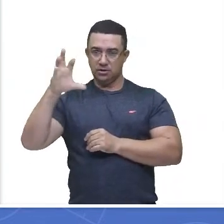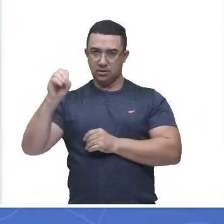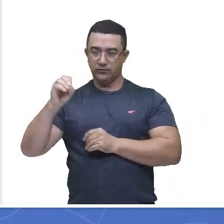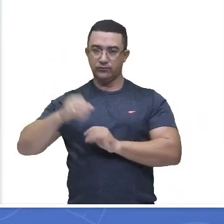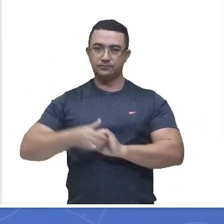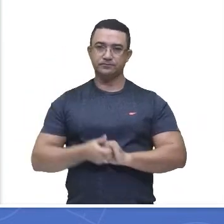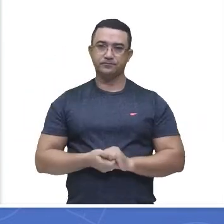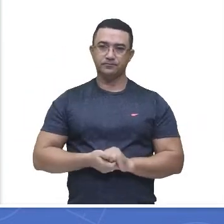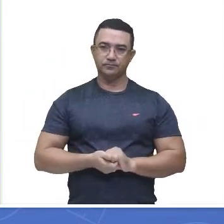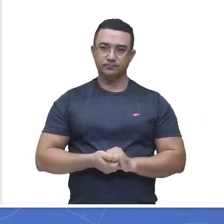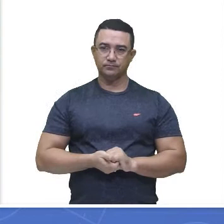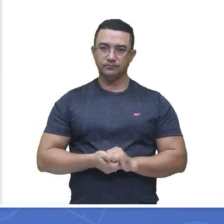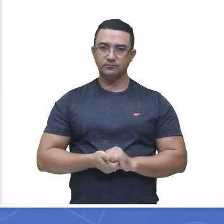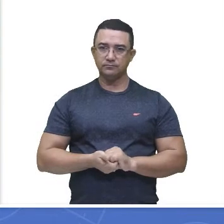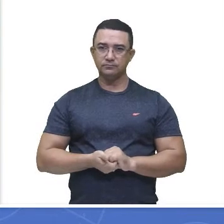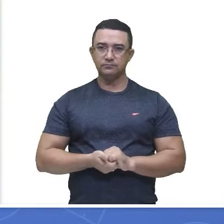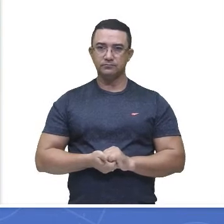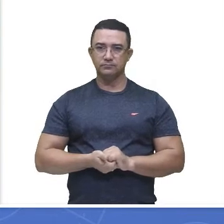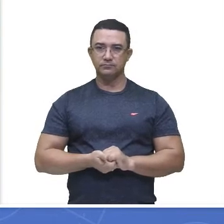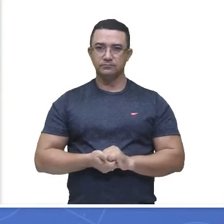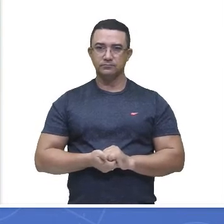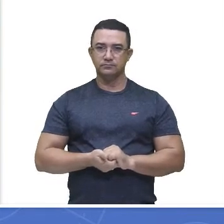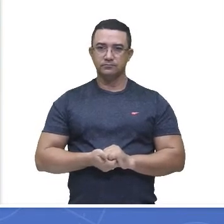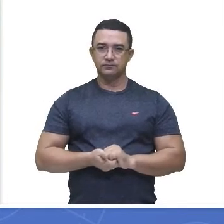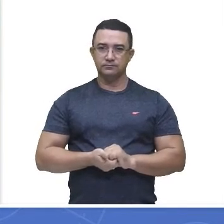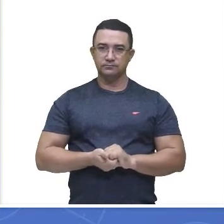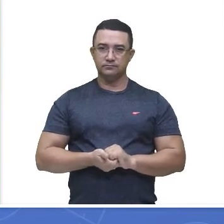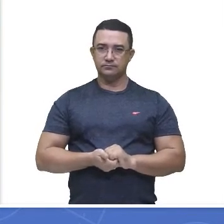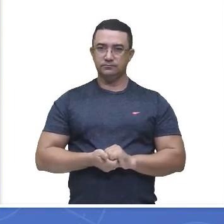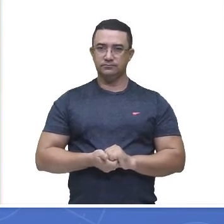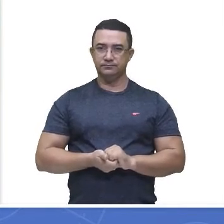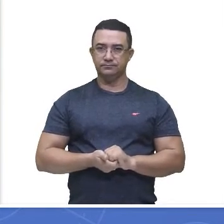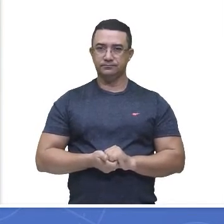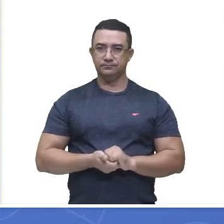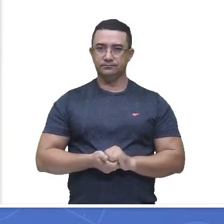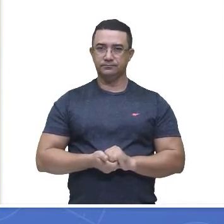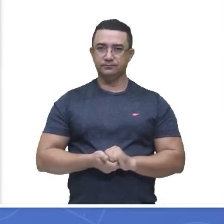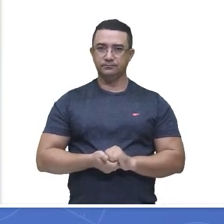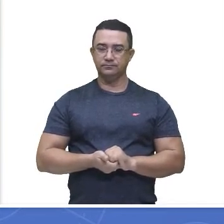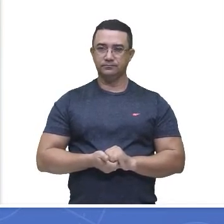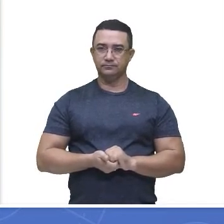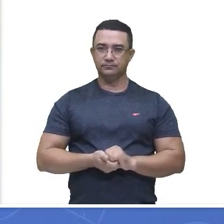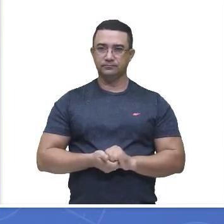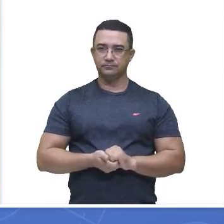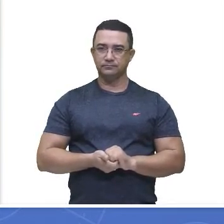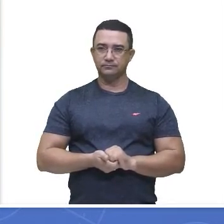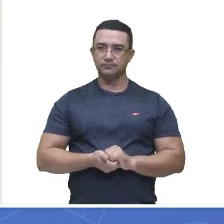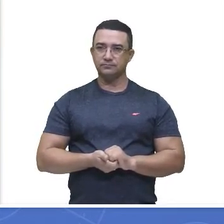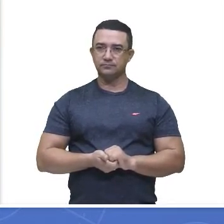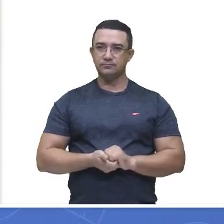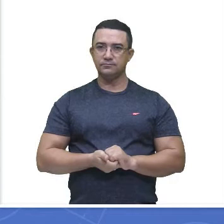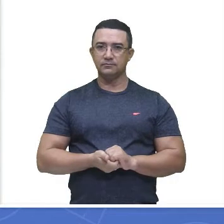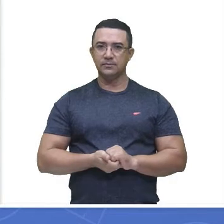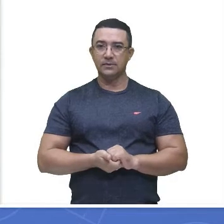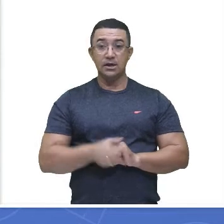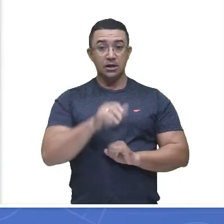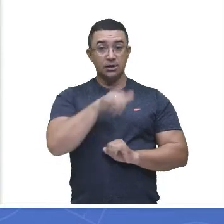desinência. Então, vamos lá, observe. Ó, como é que fica o verbo estudar no presente? Que